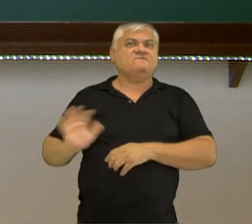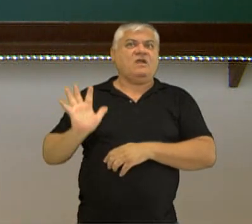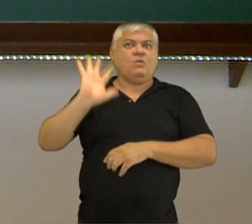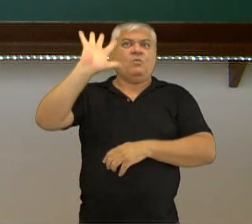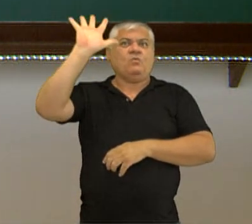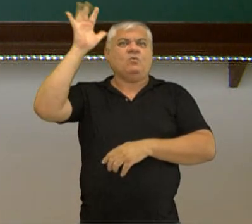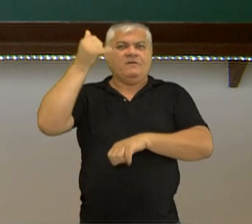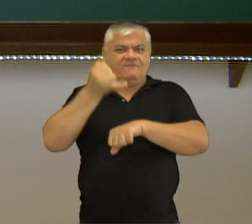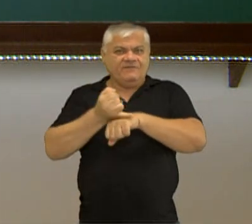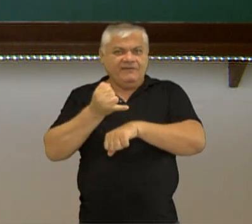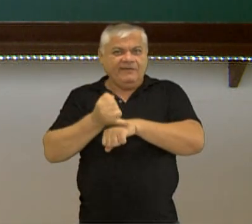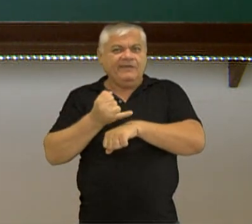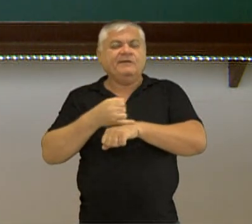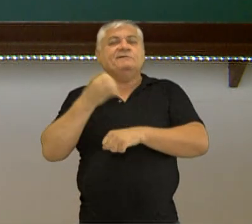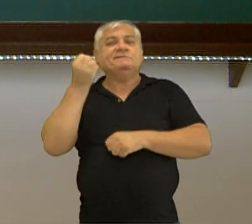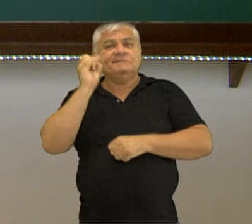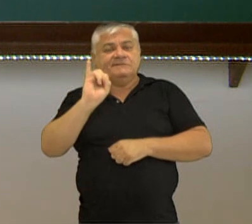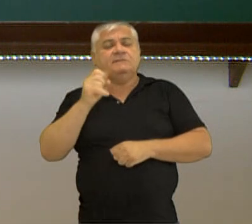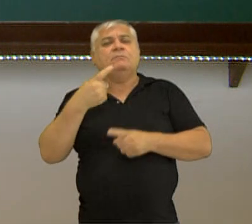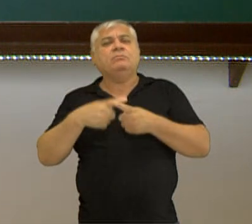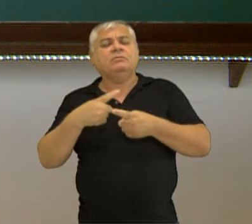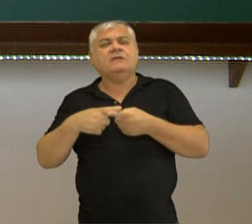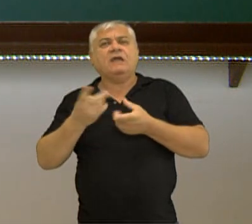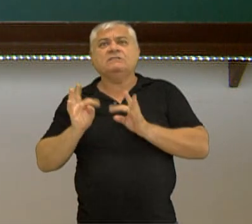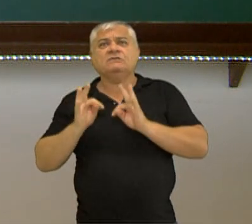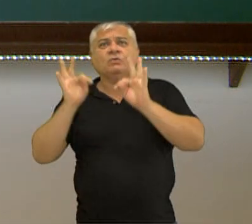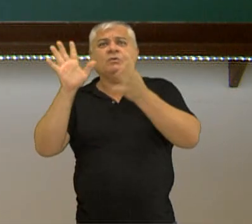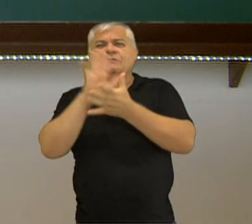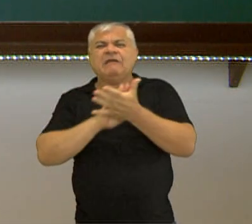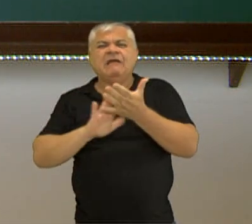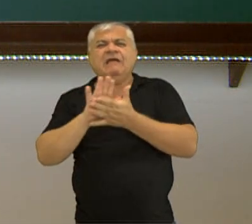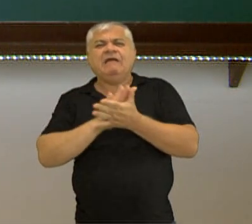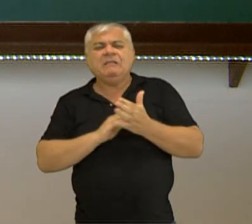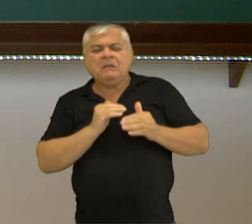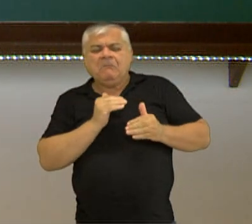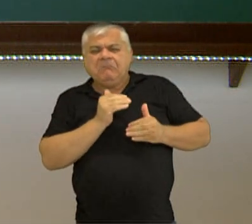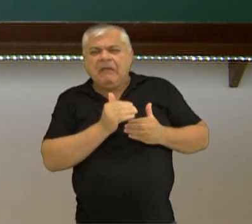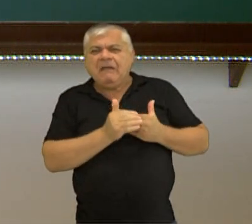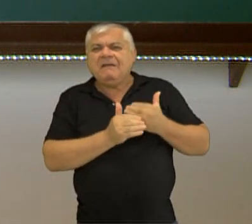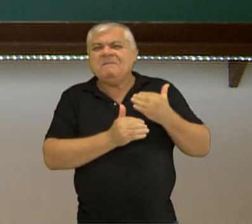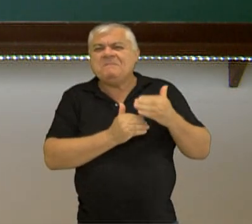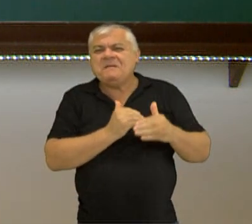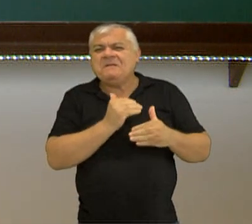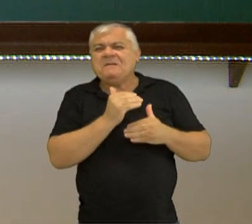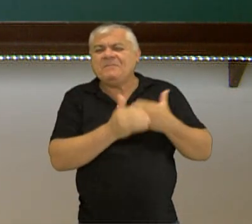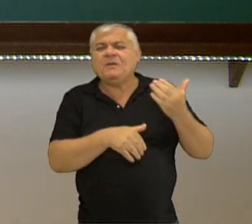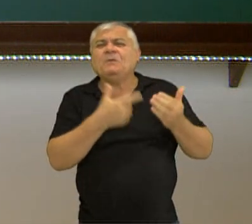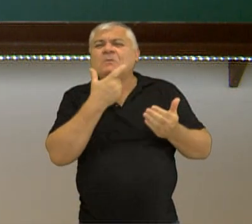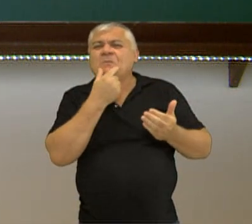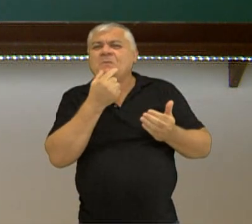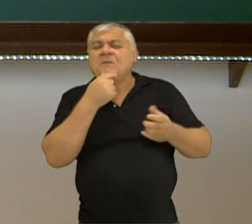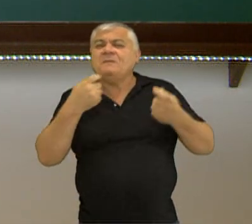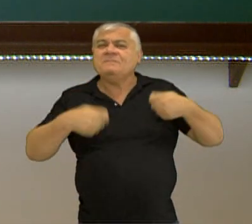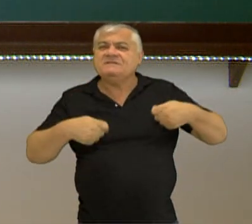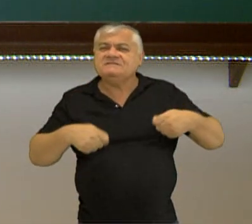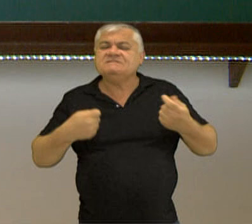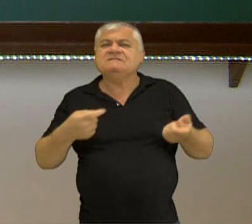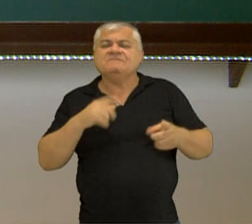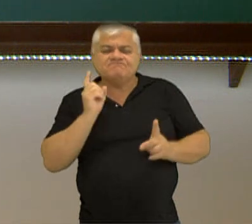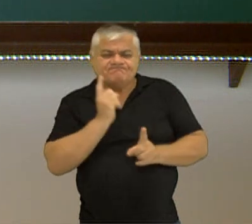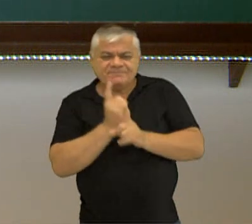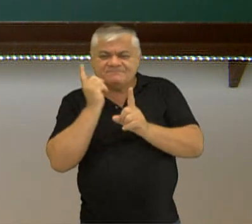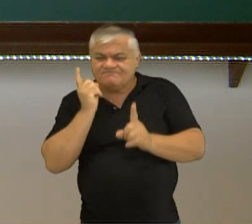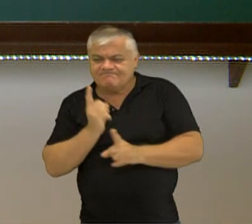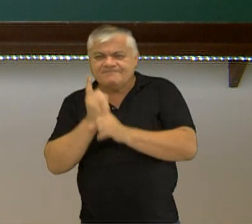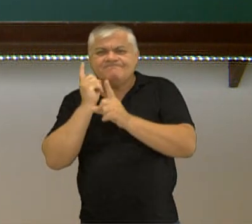Sim, num momento em que a tecnologia não era tão avançada e que os homens precisavam, assim, extrair